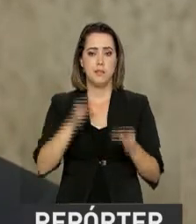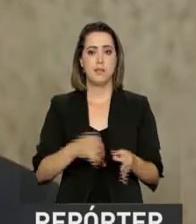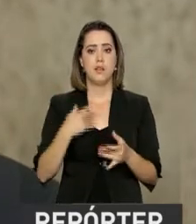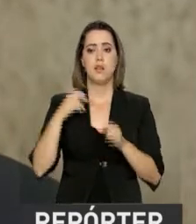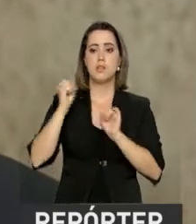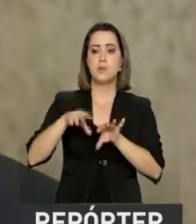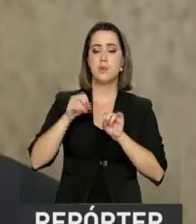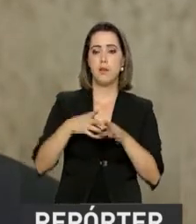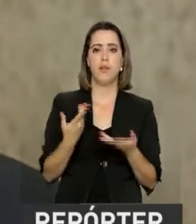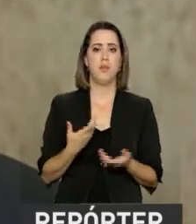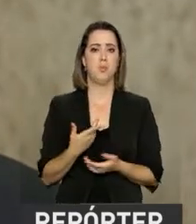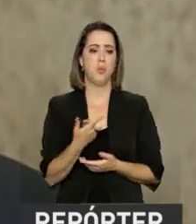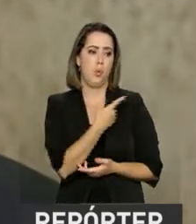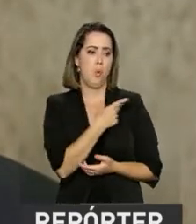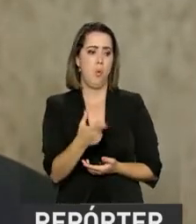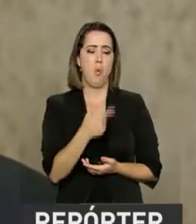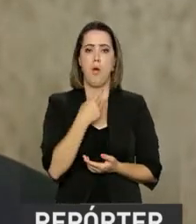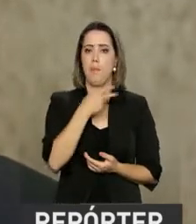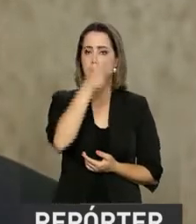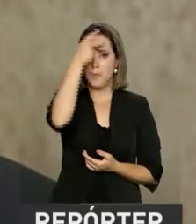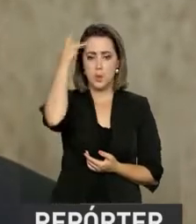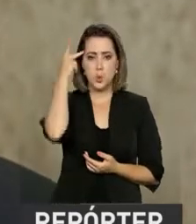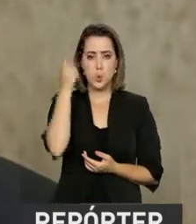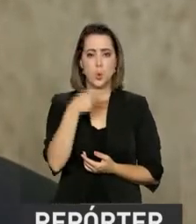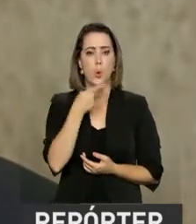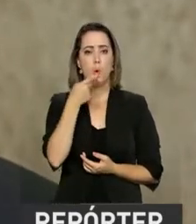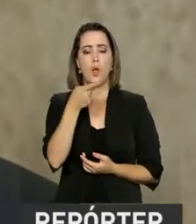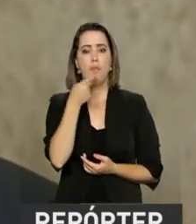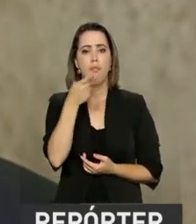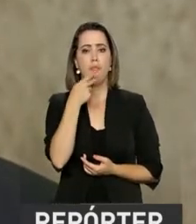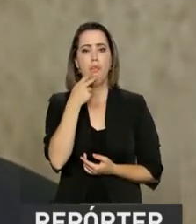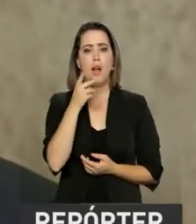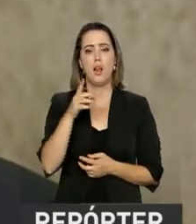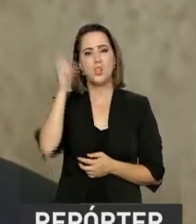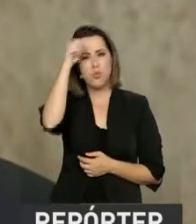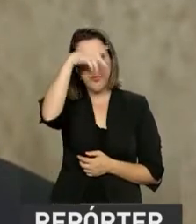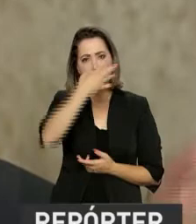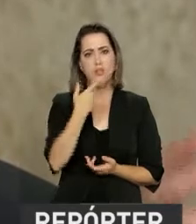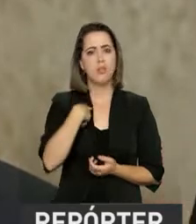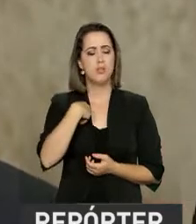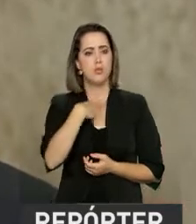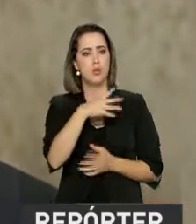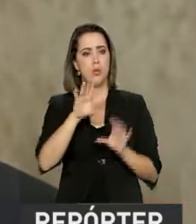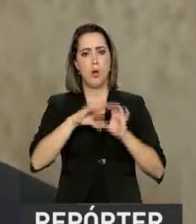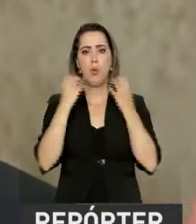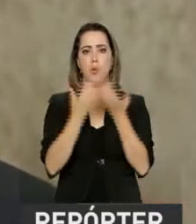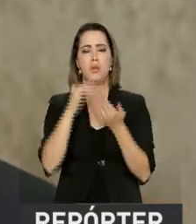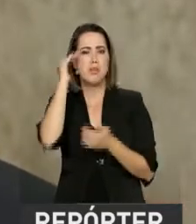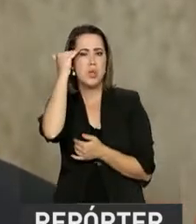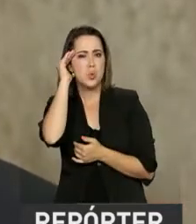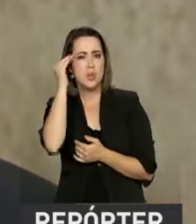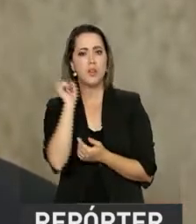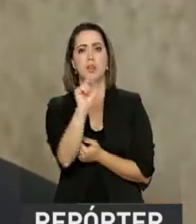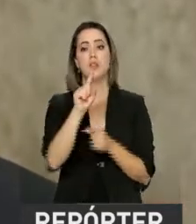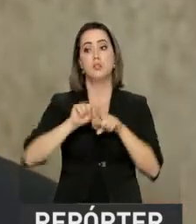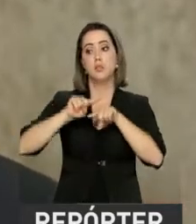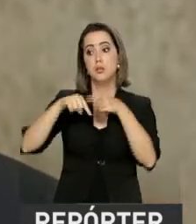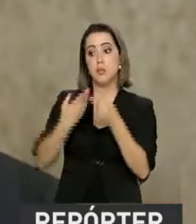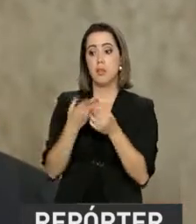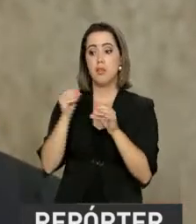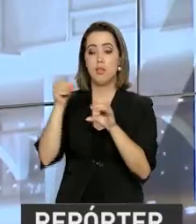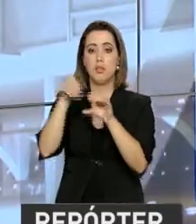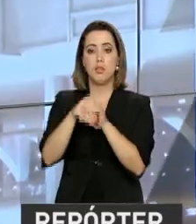uma linguagem sofisticada que eles não vão entender. Mas se for dentro da linguagem deles, eles entendem. Por isso, esse trabalho